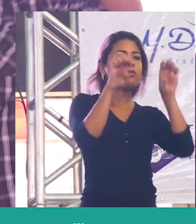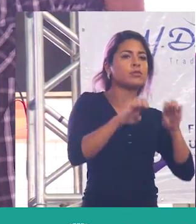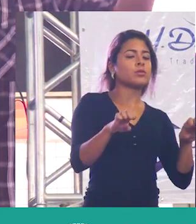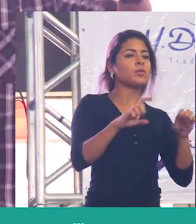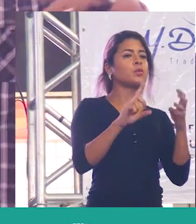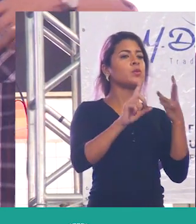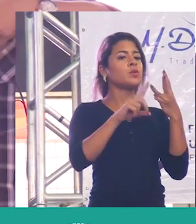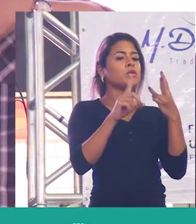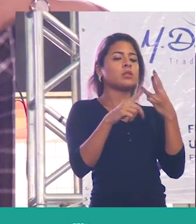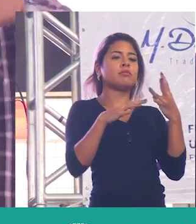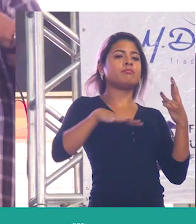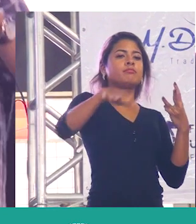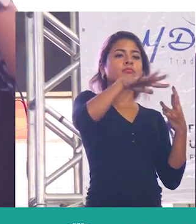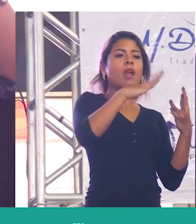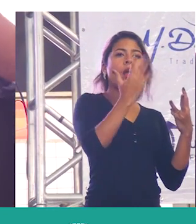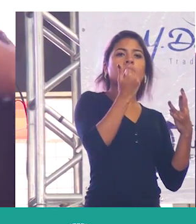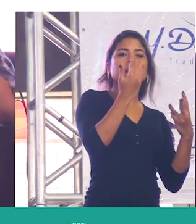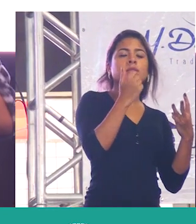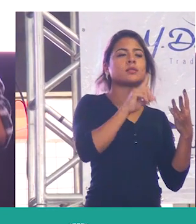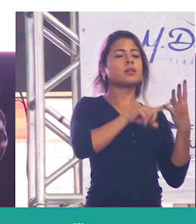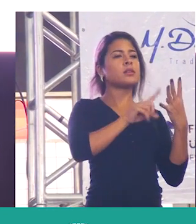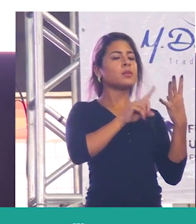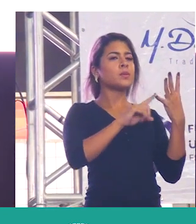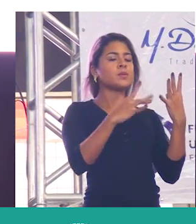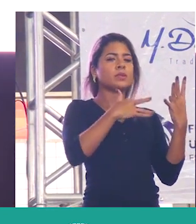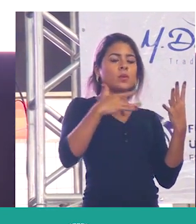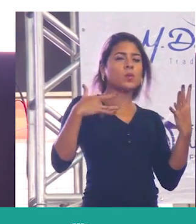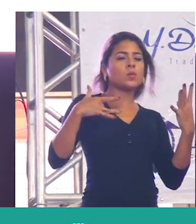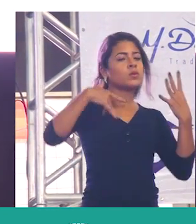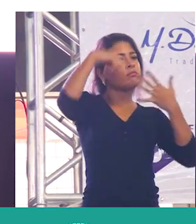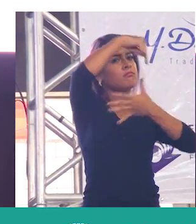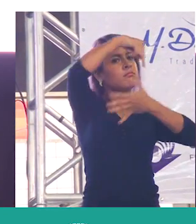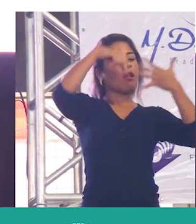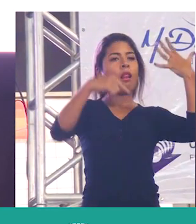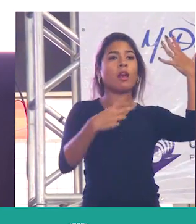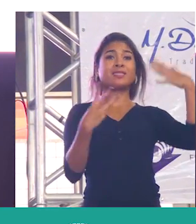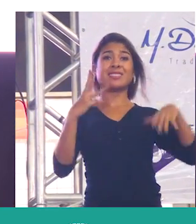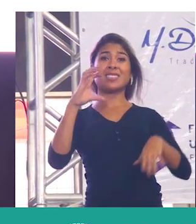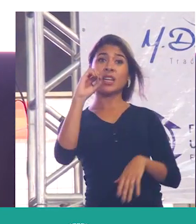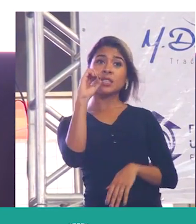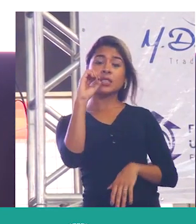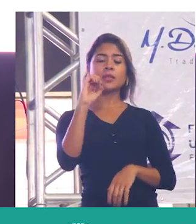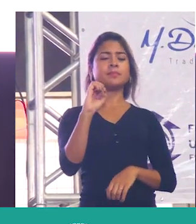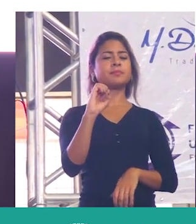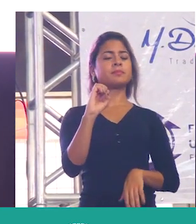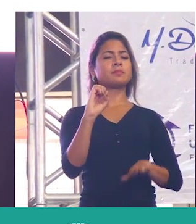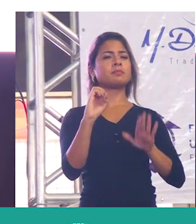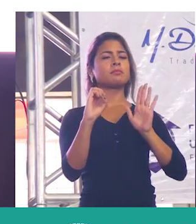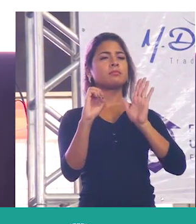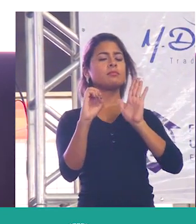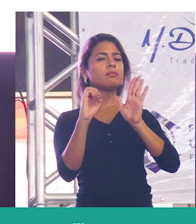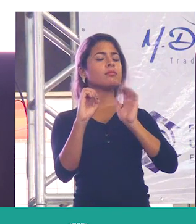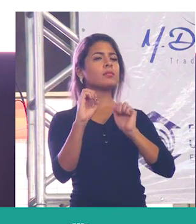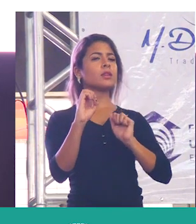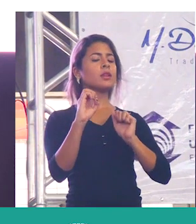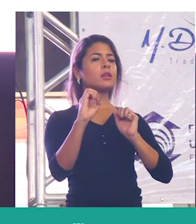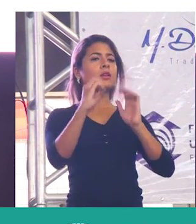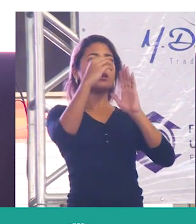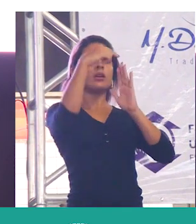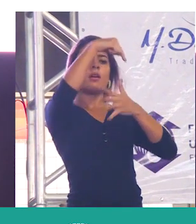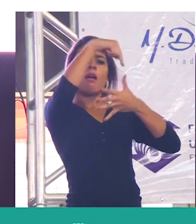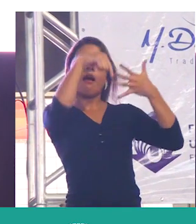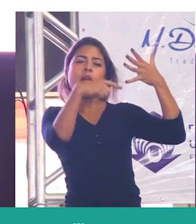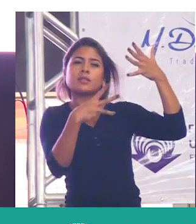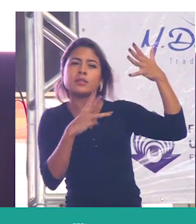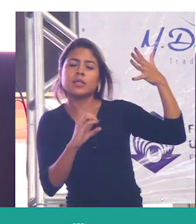de alimentação, saúde, 30 metas. Mas delas todas, seria muito interessante que